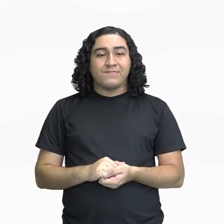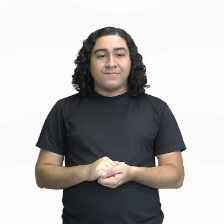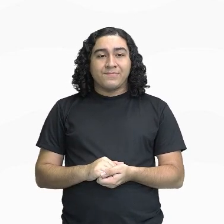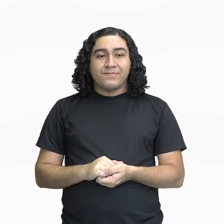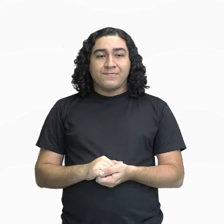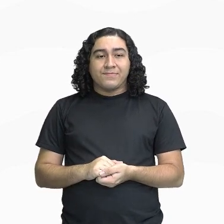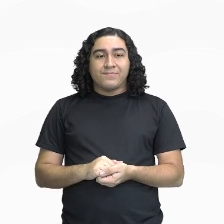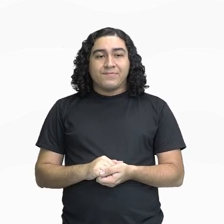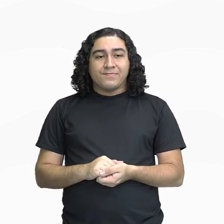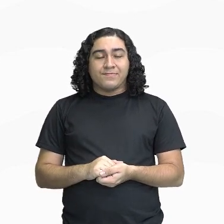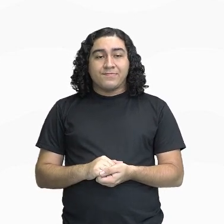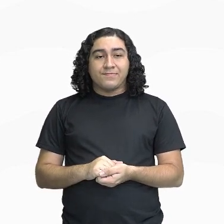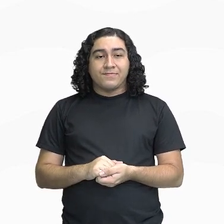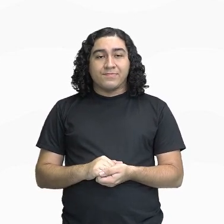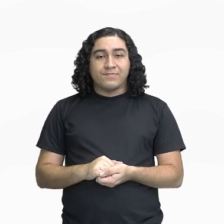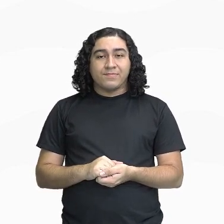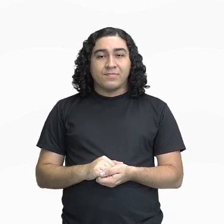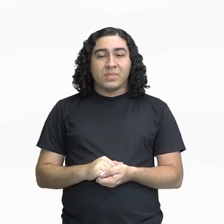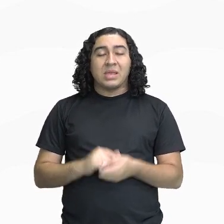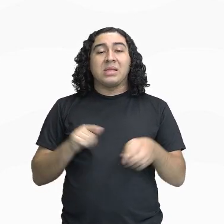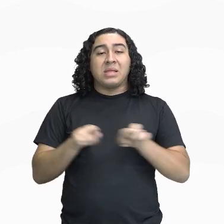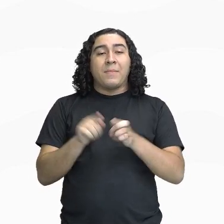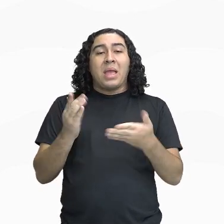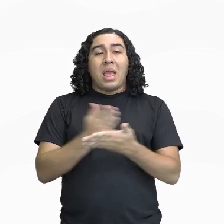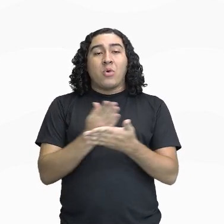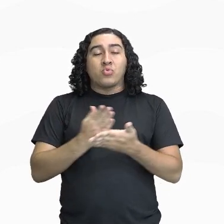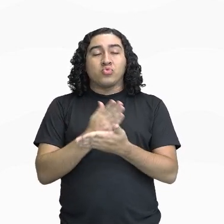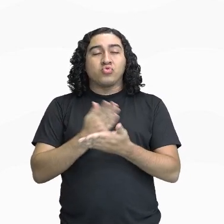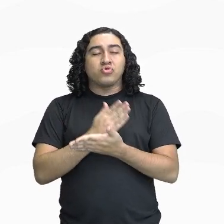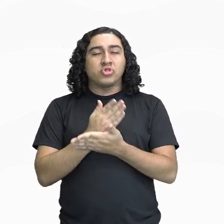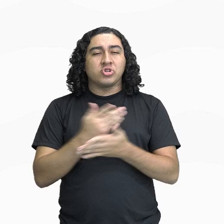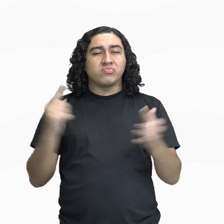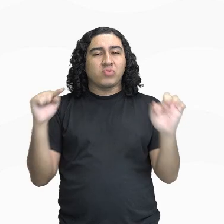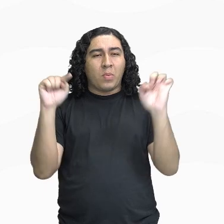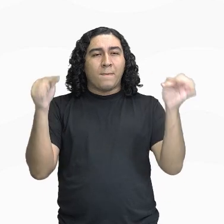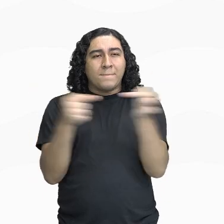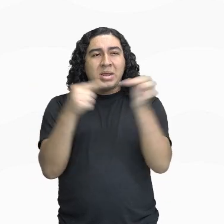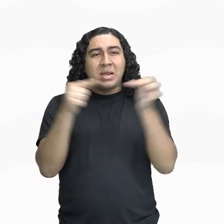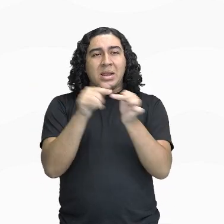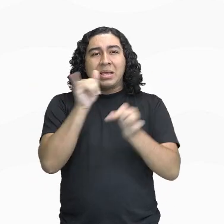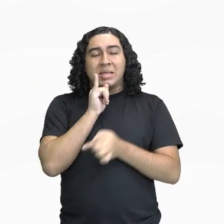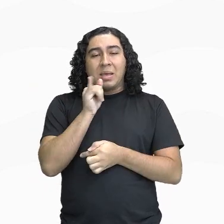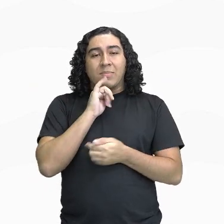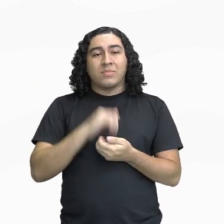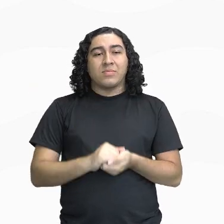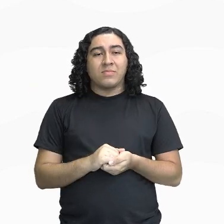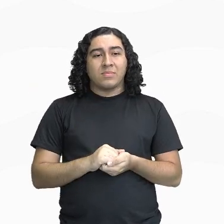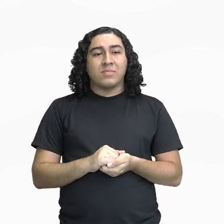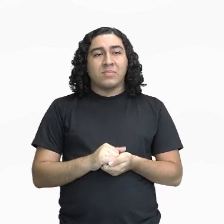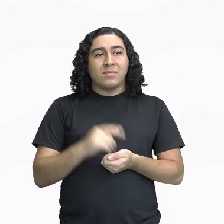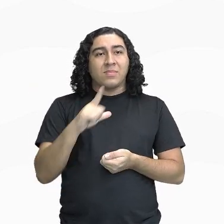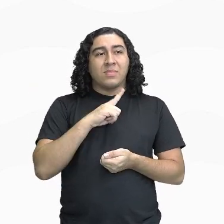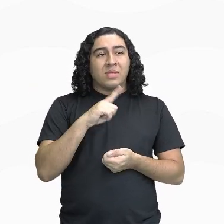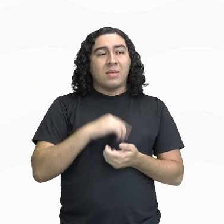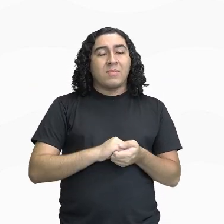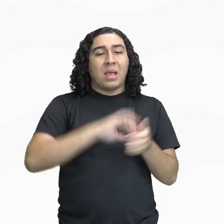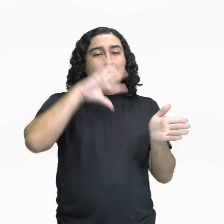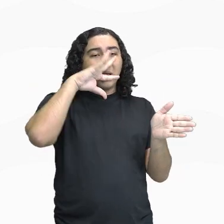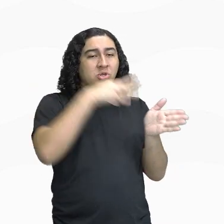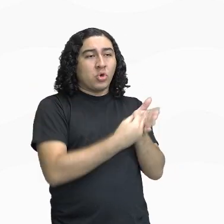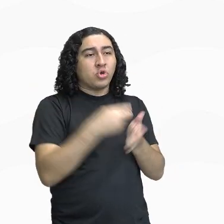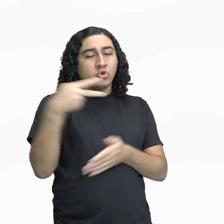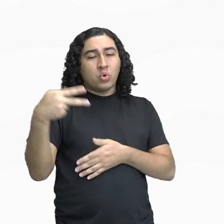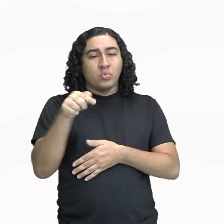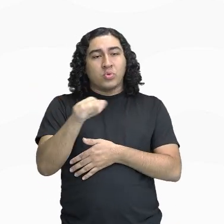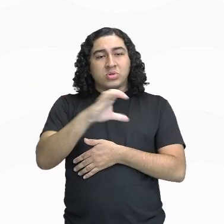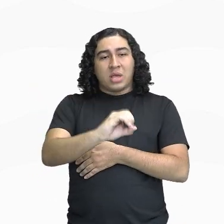para vocês aqui alguns links... Isso. Onde, no caso, o exemplo aqui é a Amazônia 2.0,